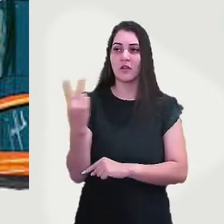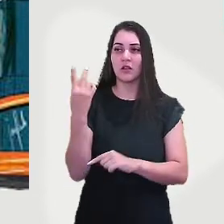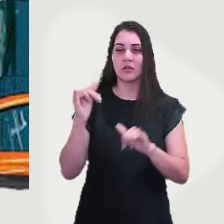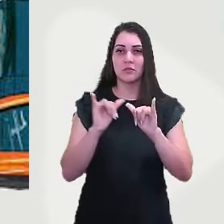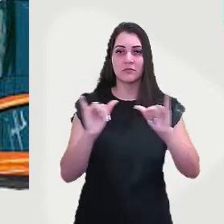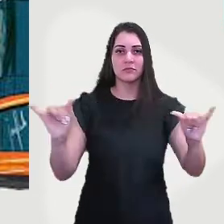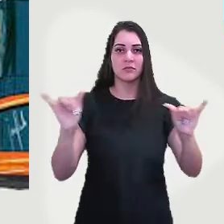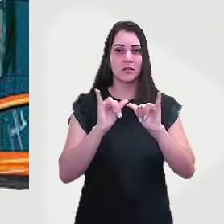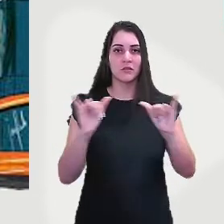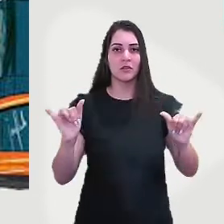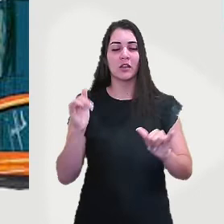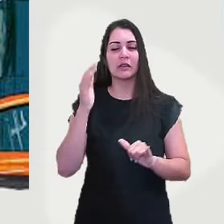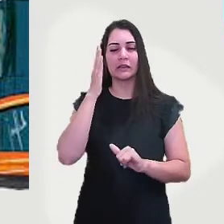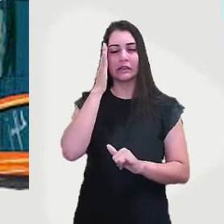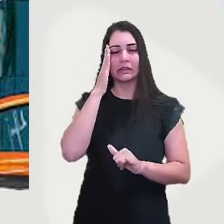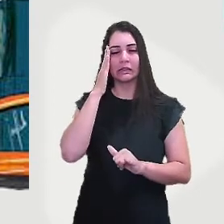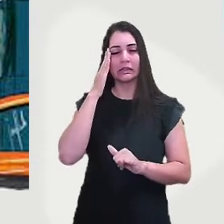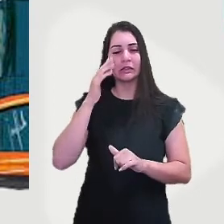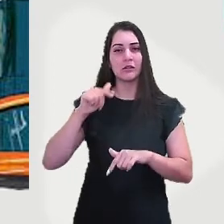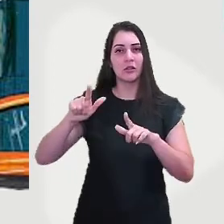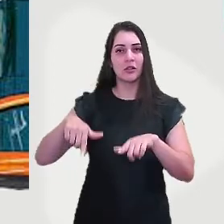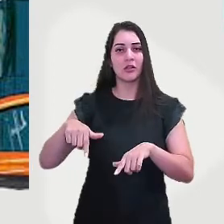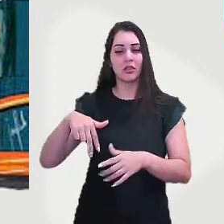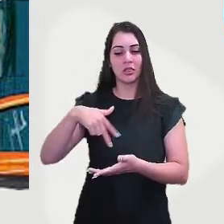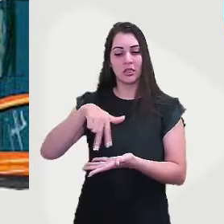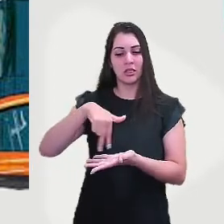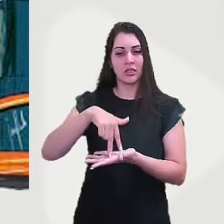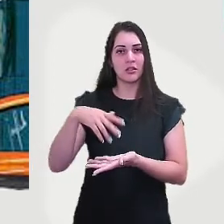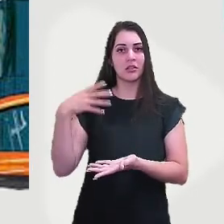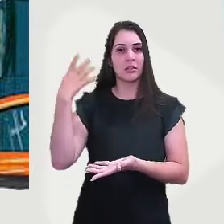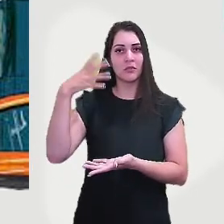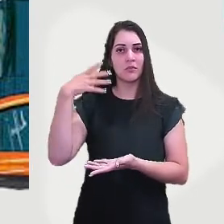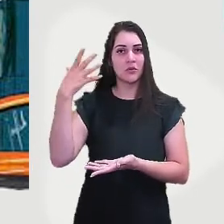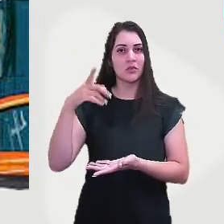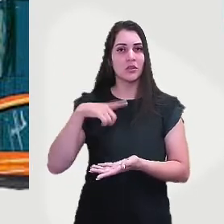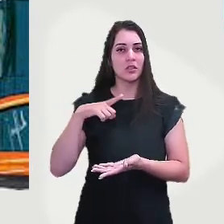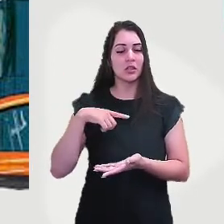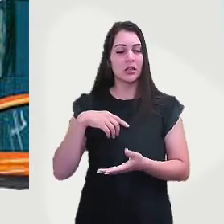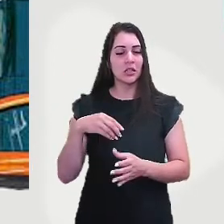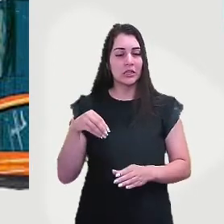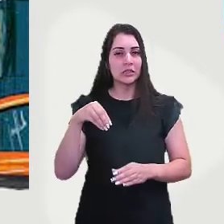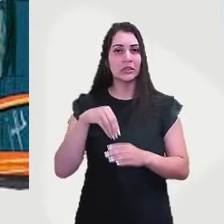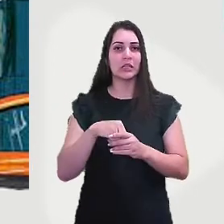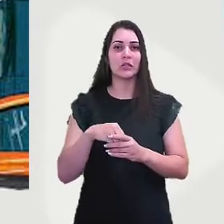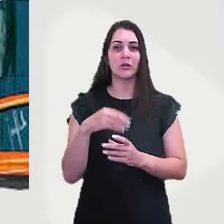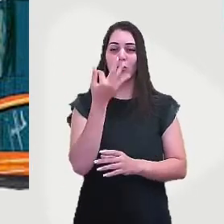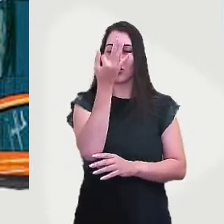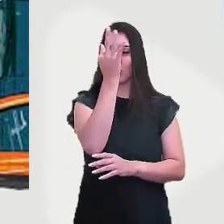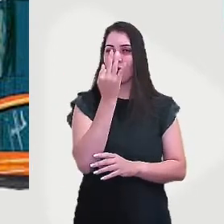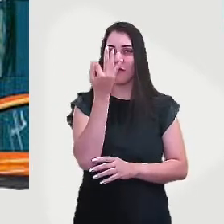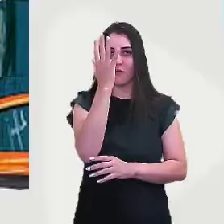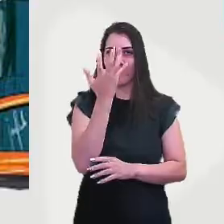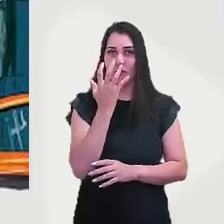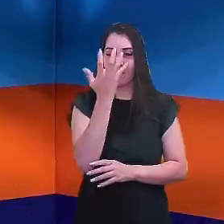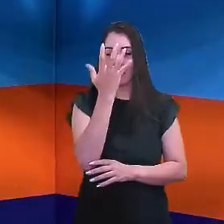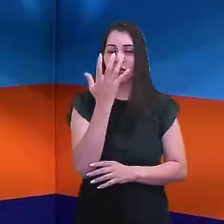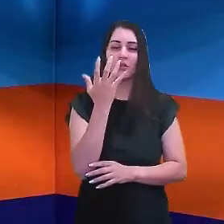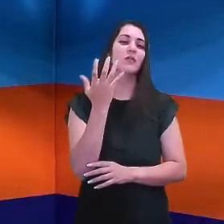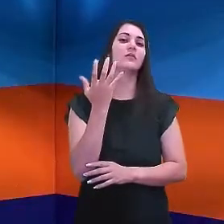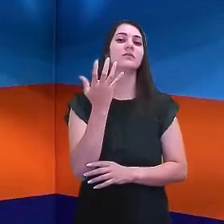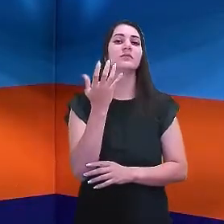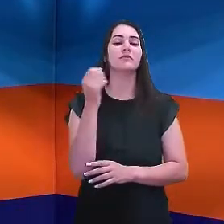compreende as áreas da dança e da música, que fazem parte do folclore brasileiro. Então, a gente consegue compreender que frevo é